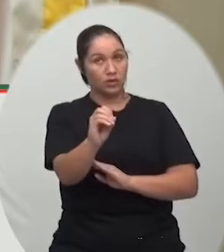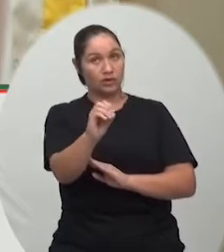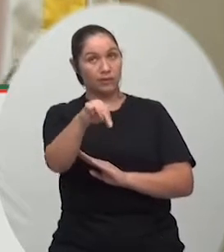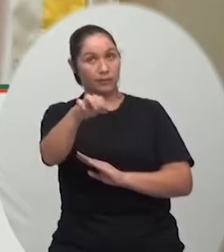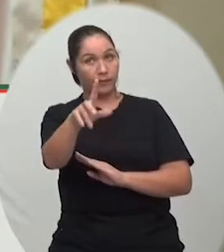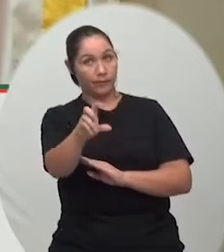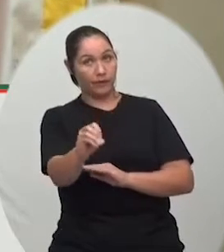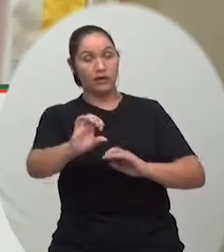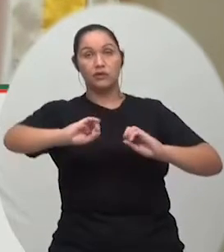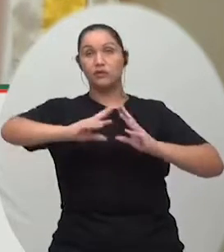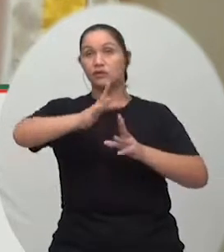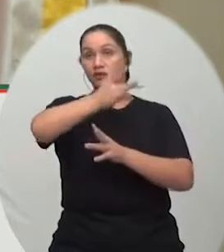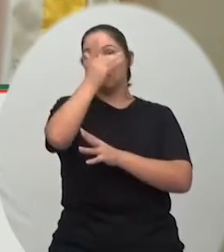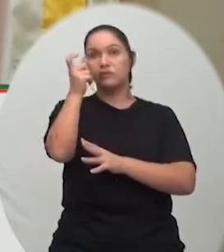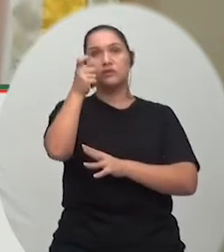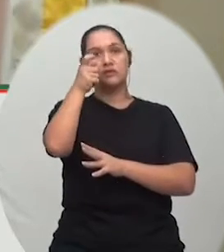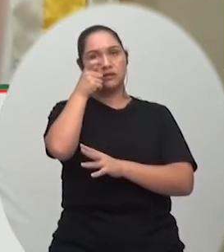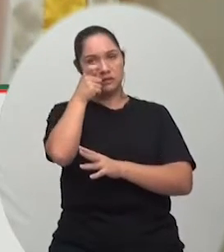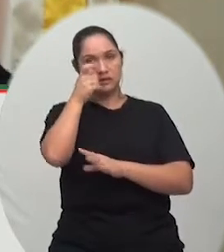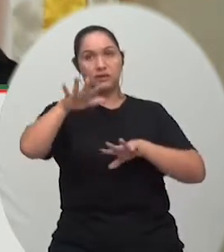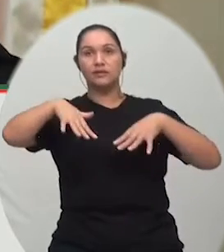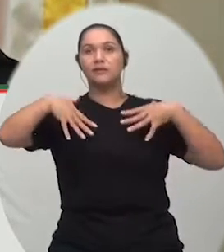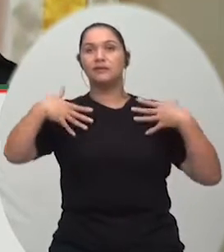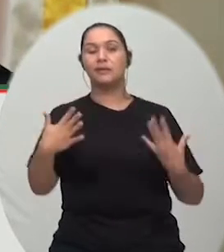ao público que nos assiste.